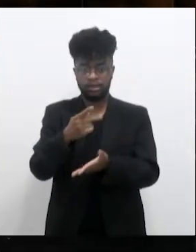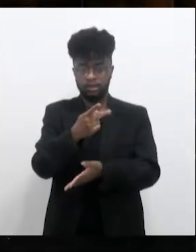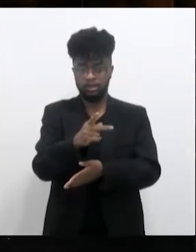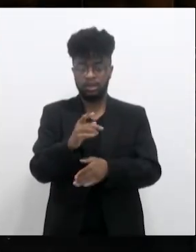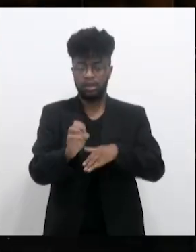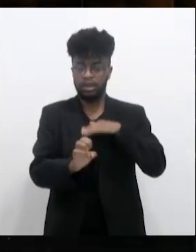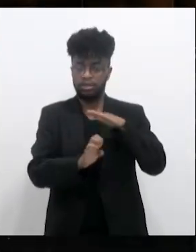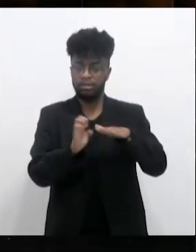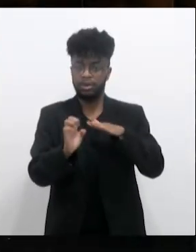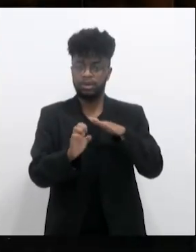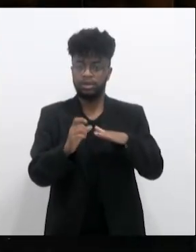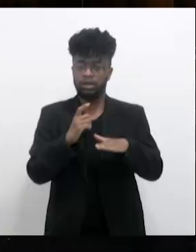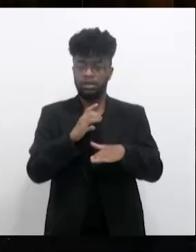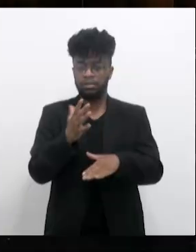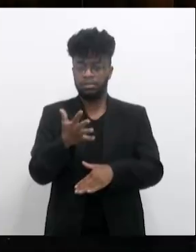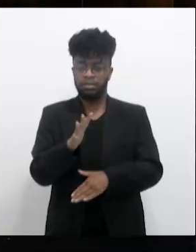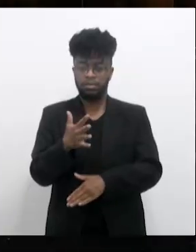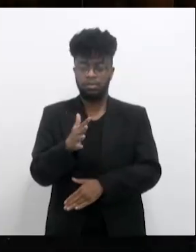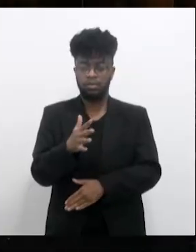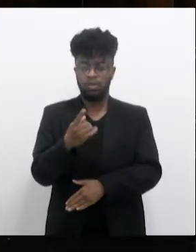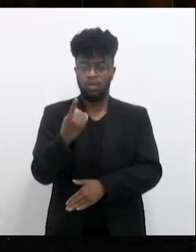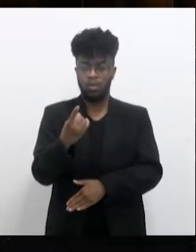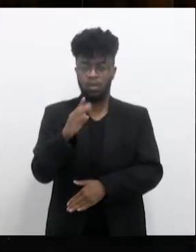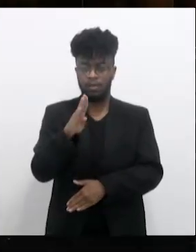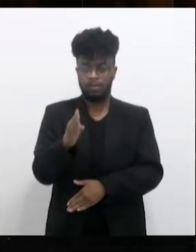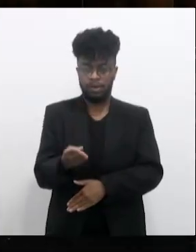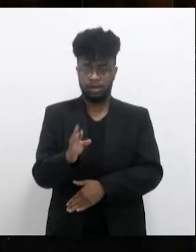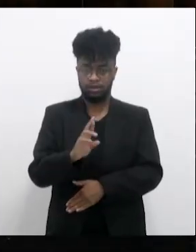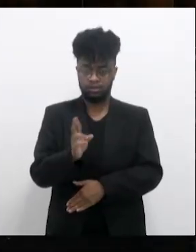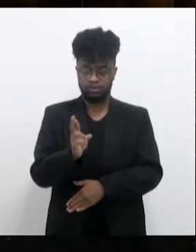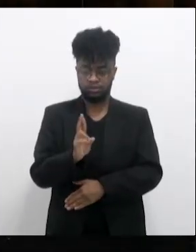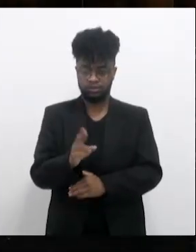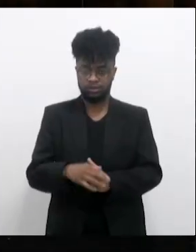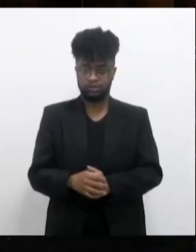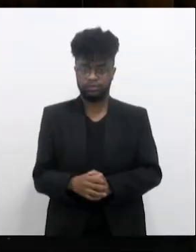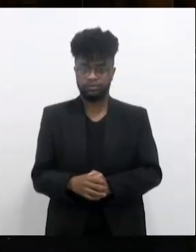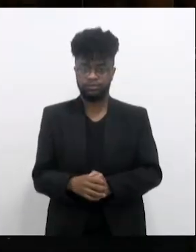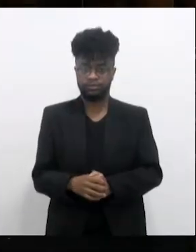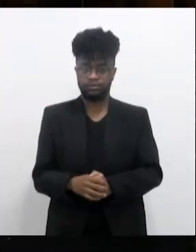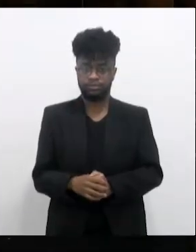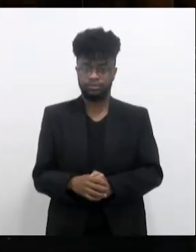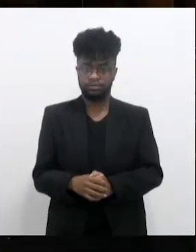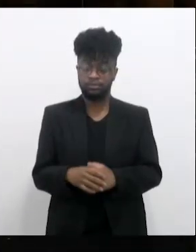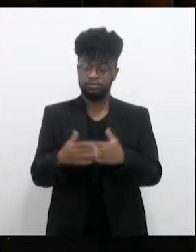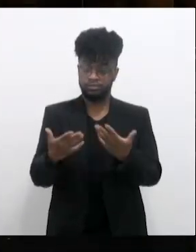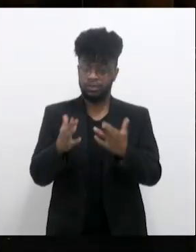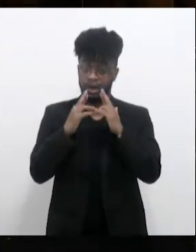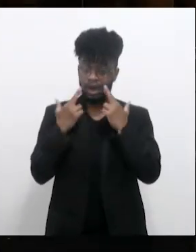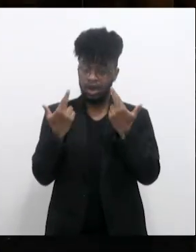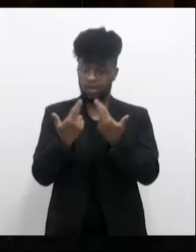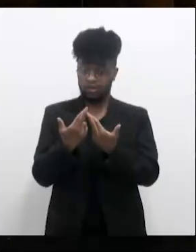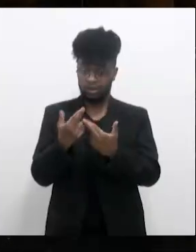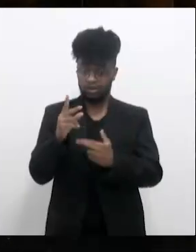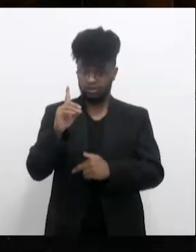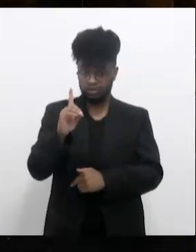concessionária de quase R$1 bilhão. E essa reunião de